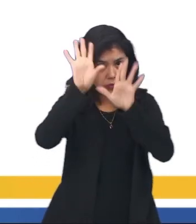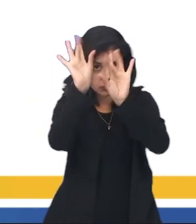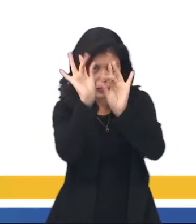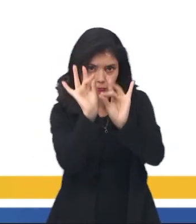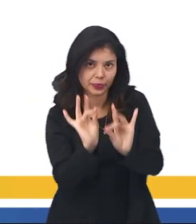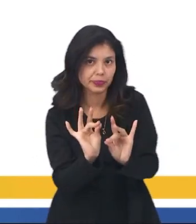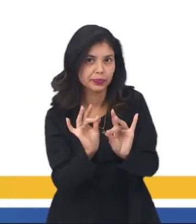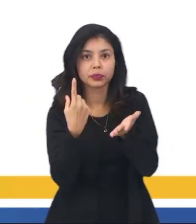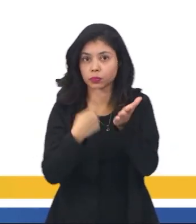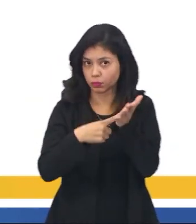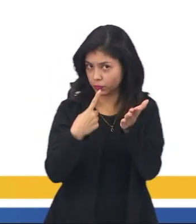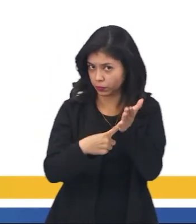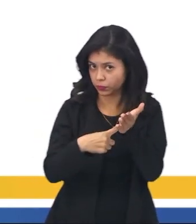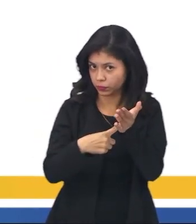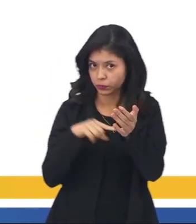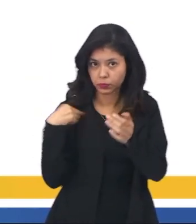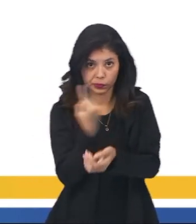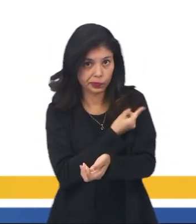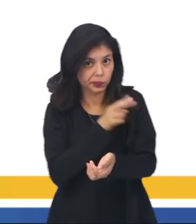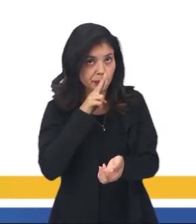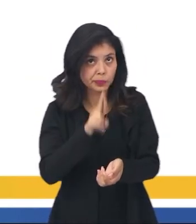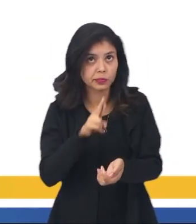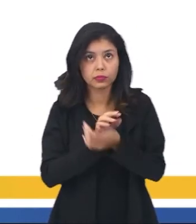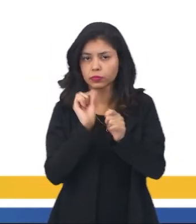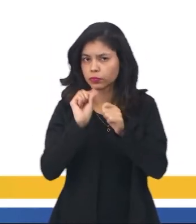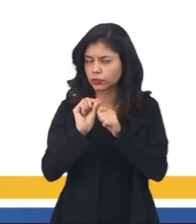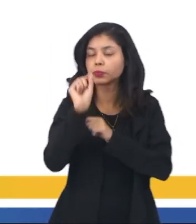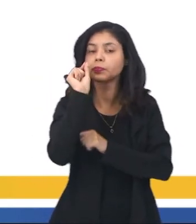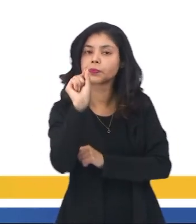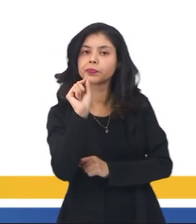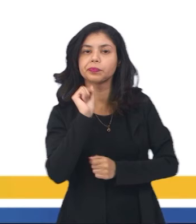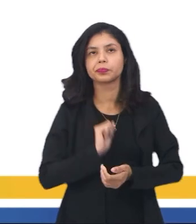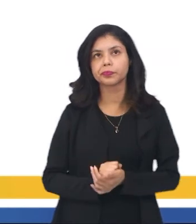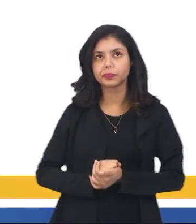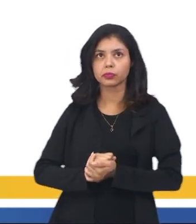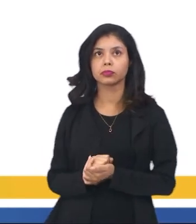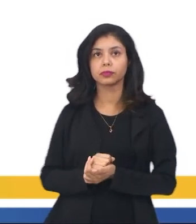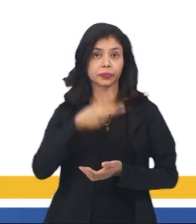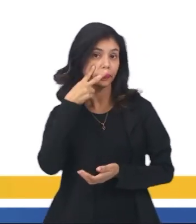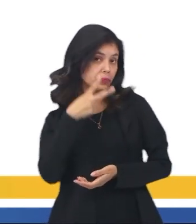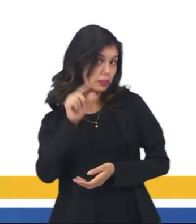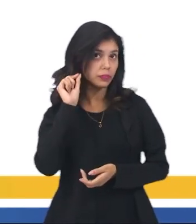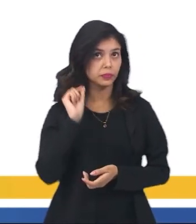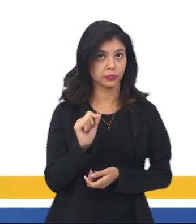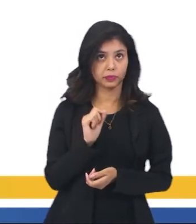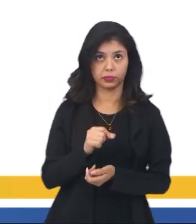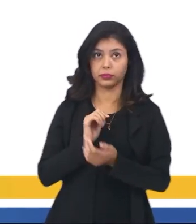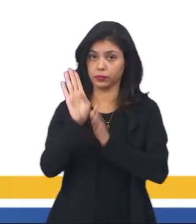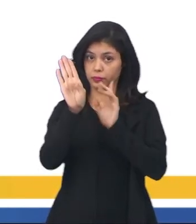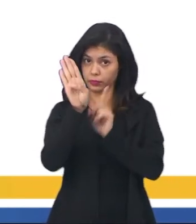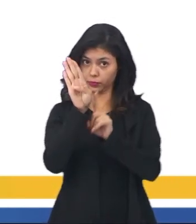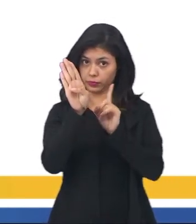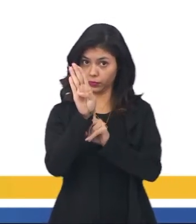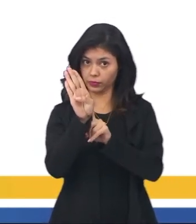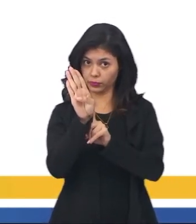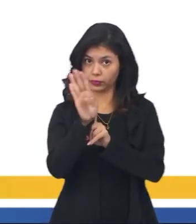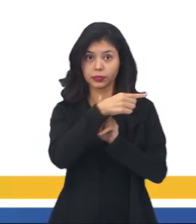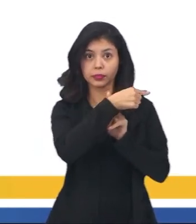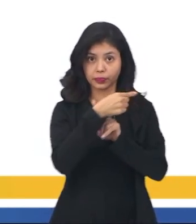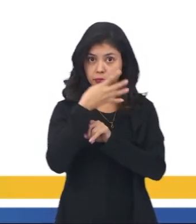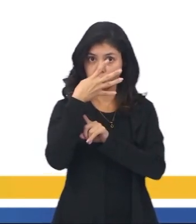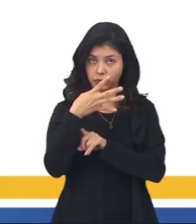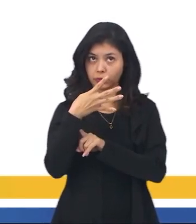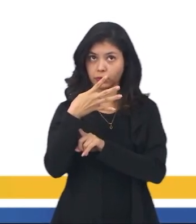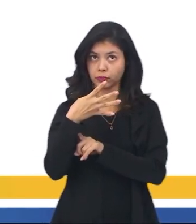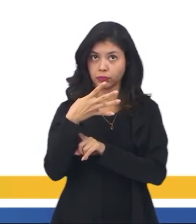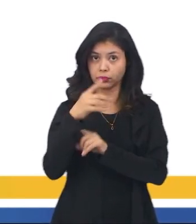valor de acordo com os nossos cálculos, nós vamos colocar o seguinte, né? Vimos que o b é igual a menos 4.